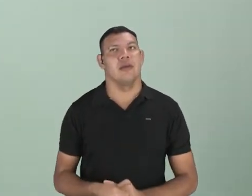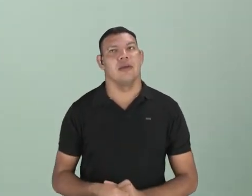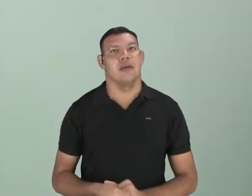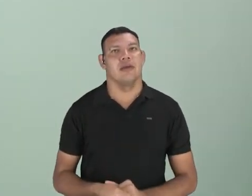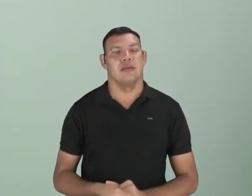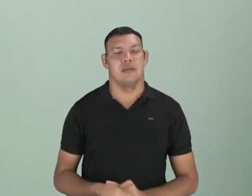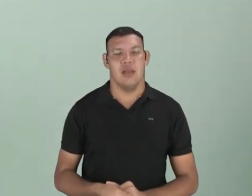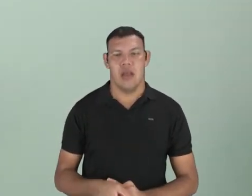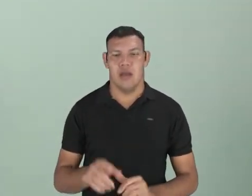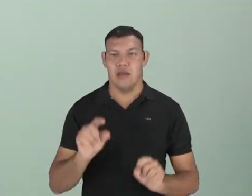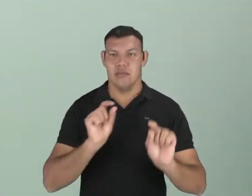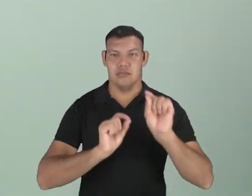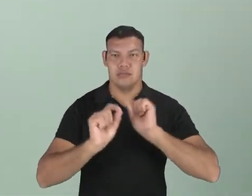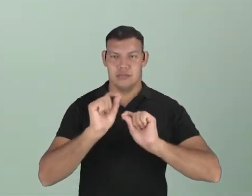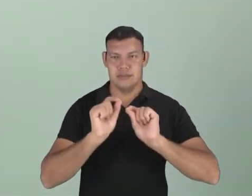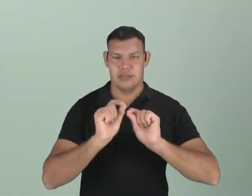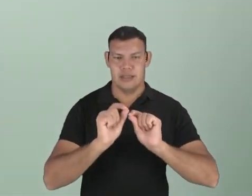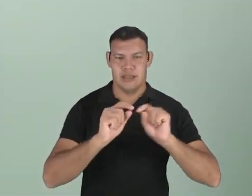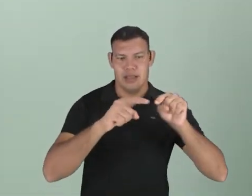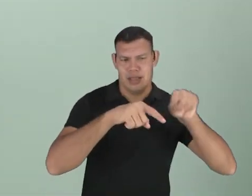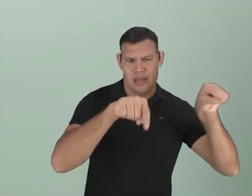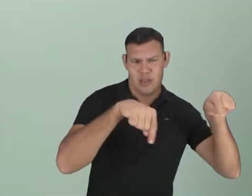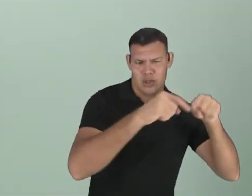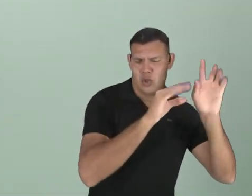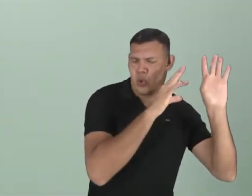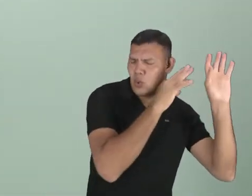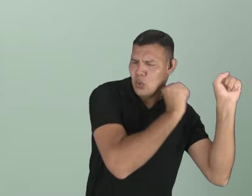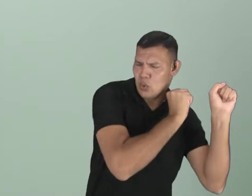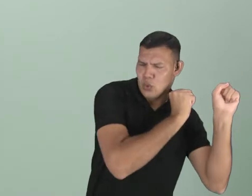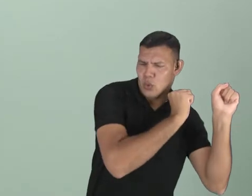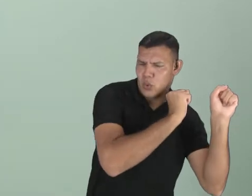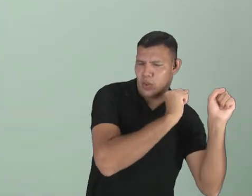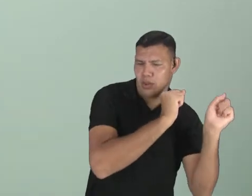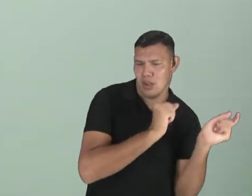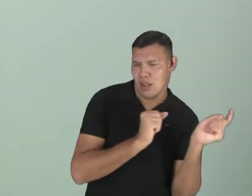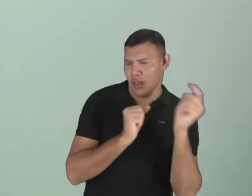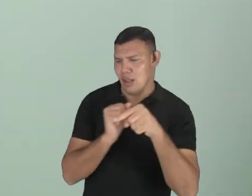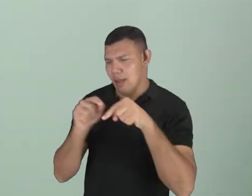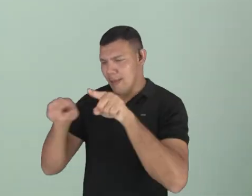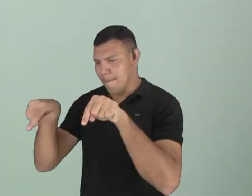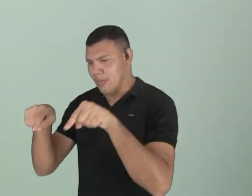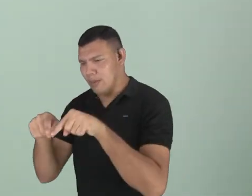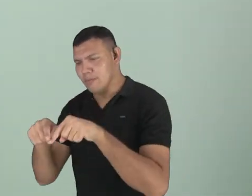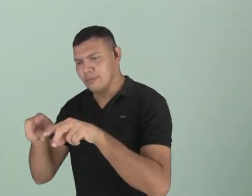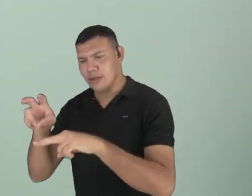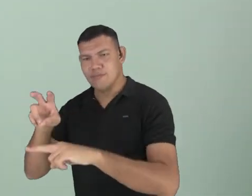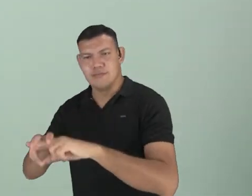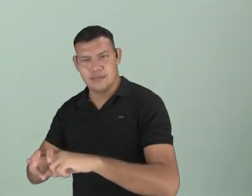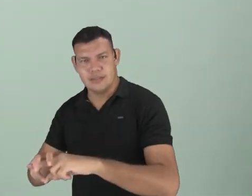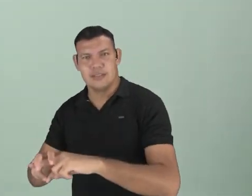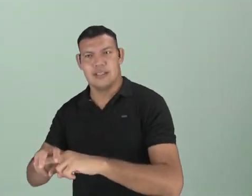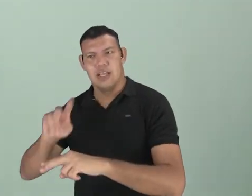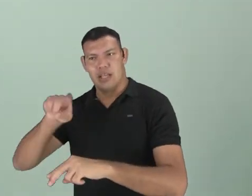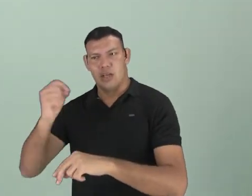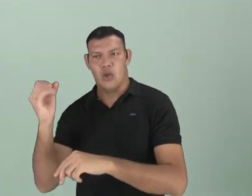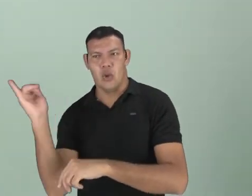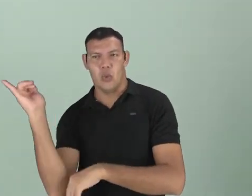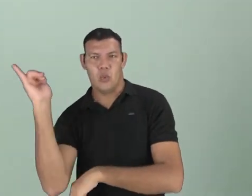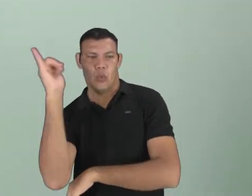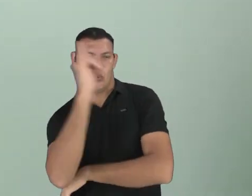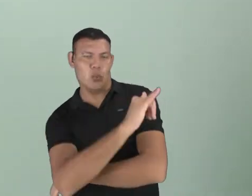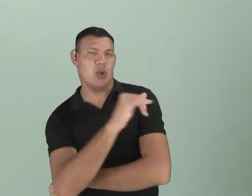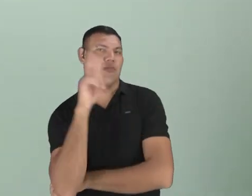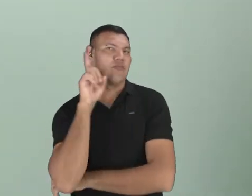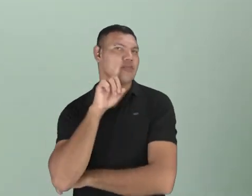cara estava no quarto, foi para a sala e depois viajou para os Estados Unidos. Não, nós vamos ter um núcleo